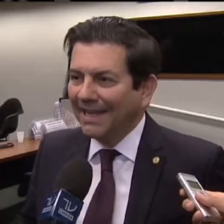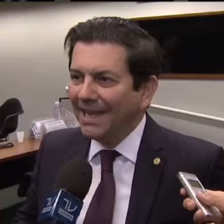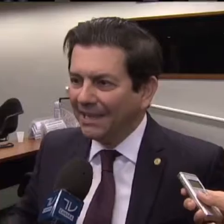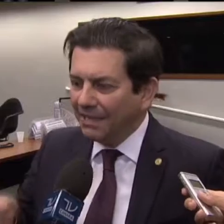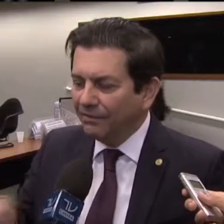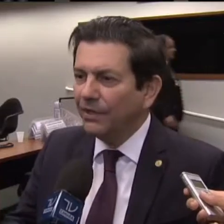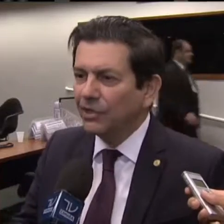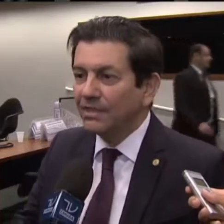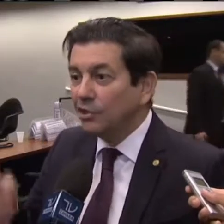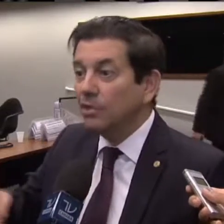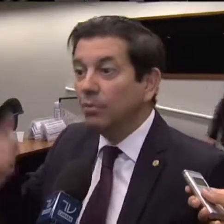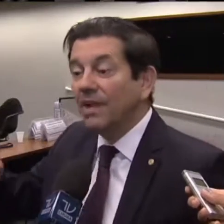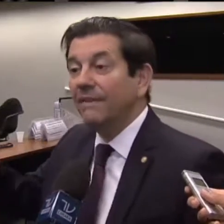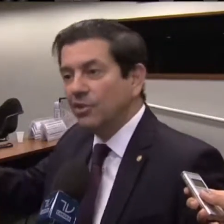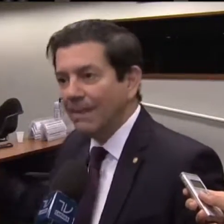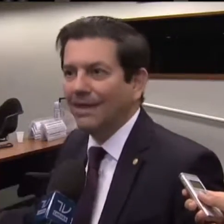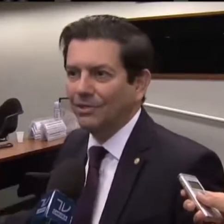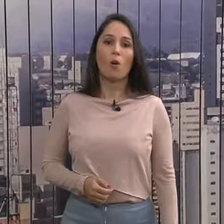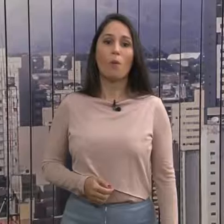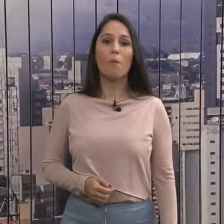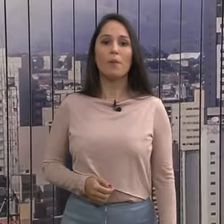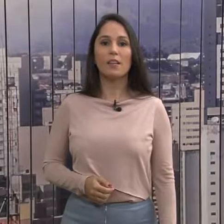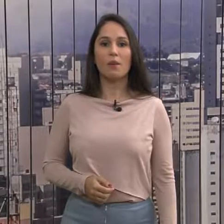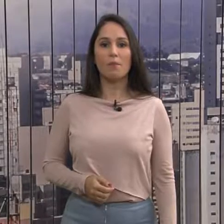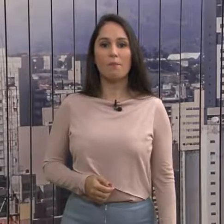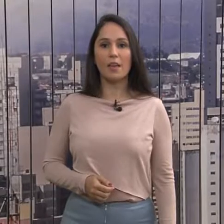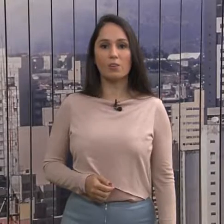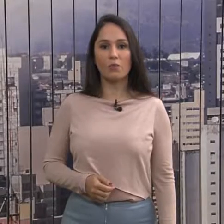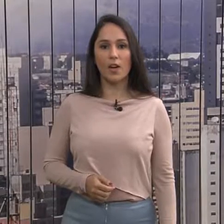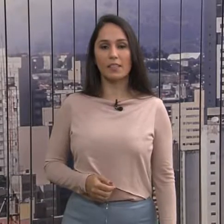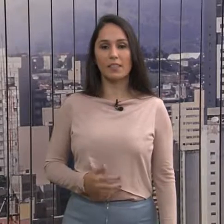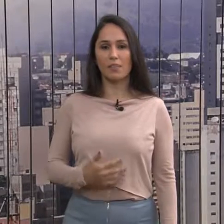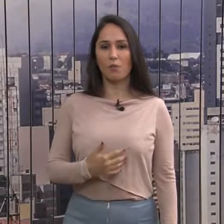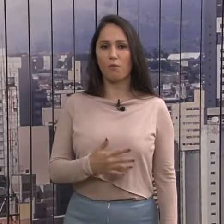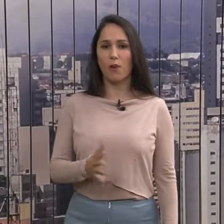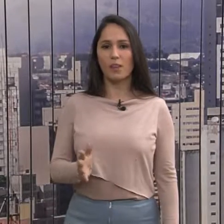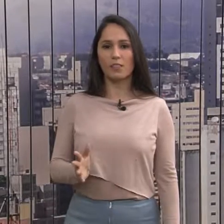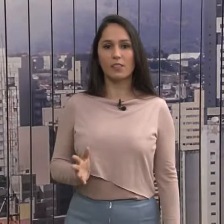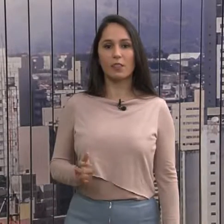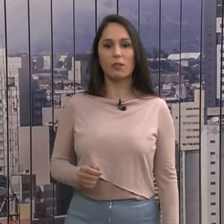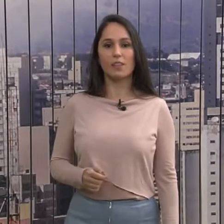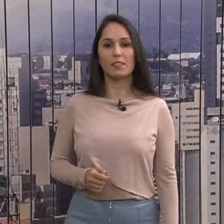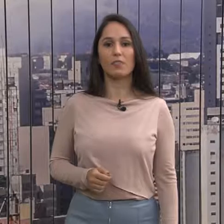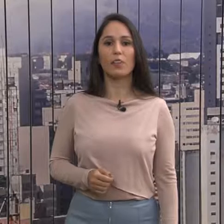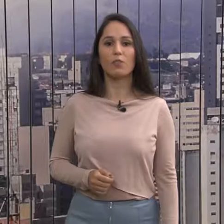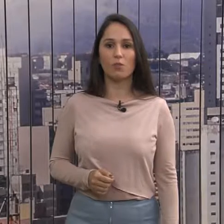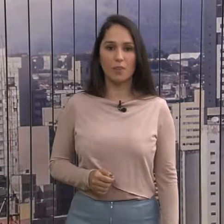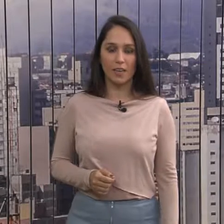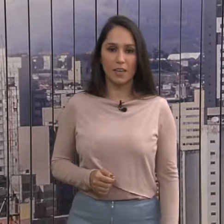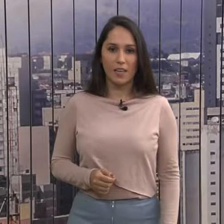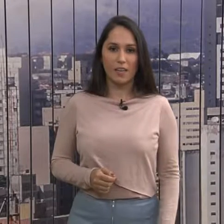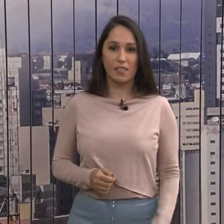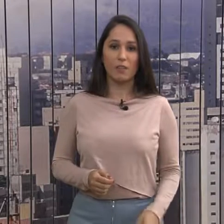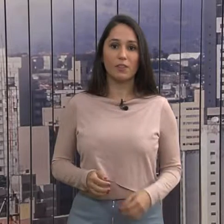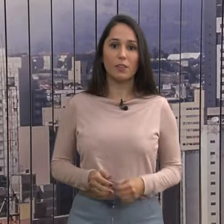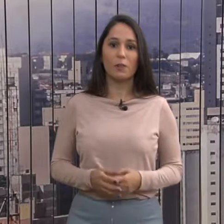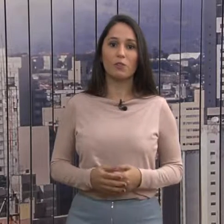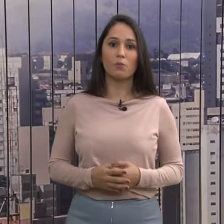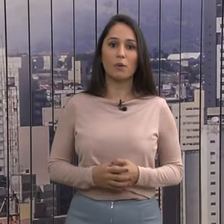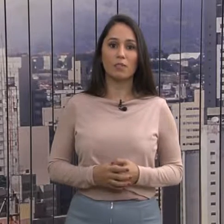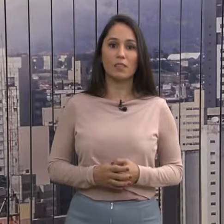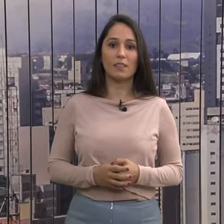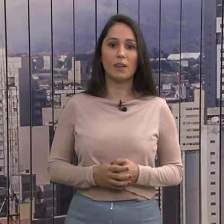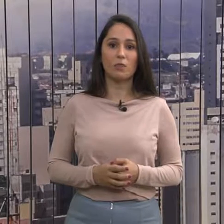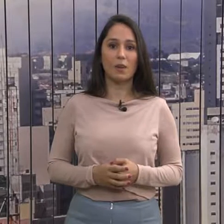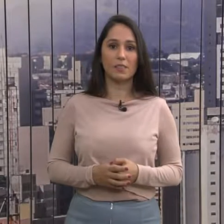que aquele que invista se estimule a investir mais. 1,5 bilhão de moedas estão fora de circulação na economia. Esse é um levantamento